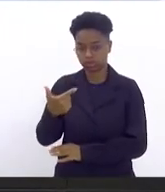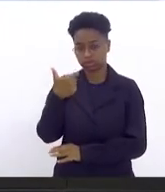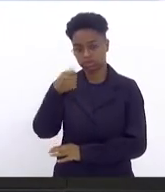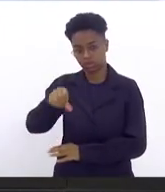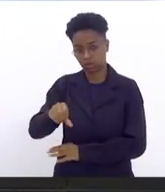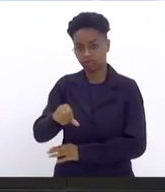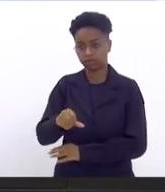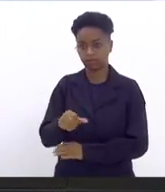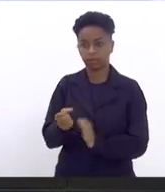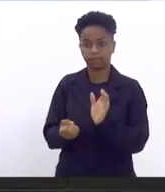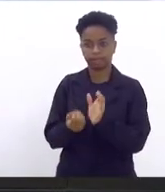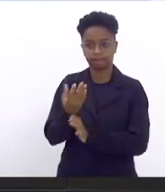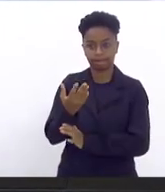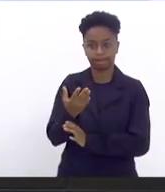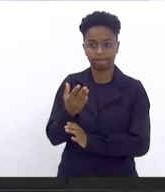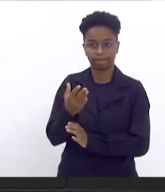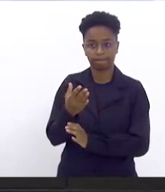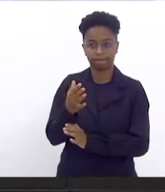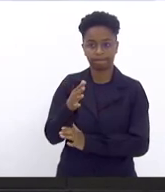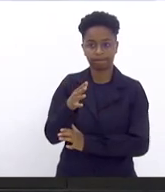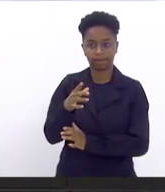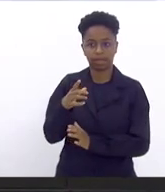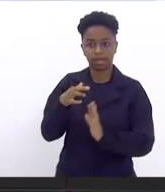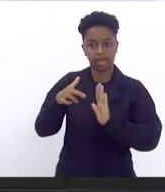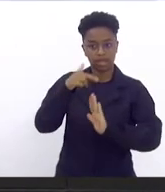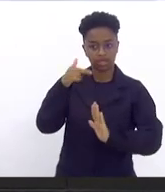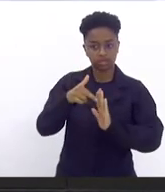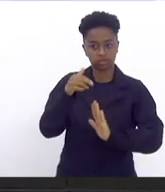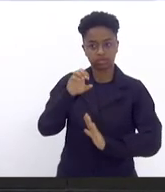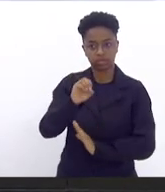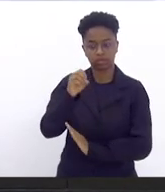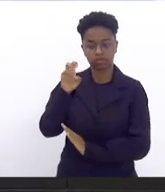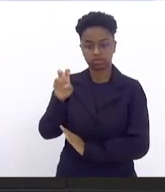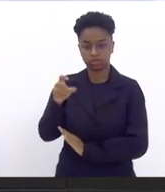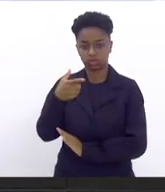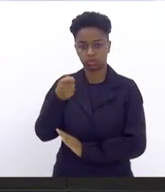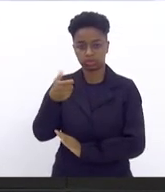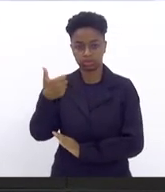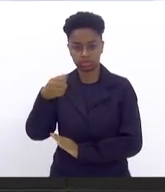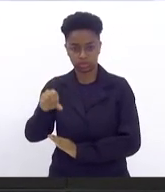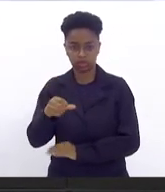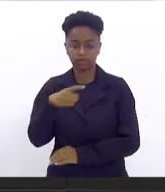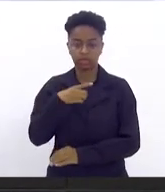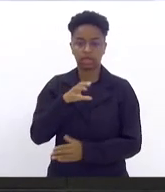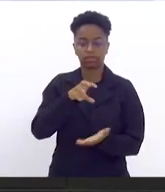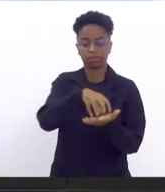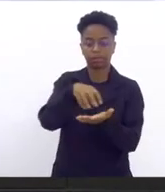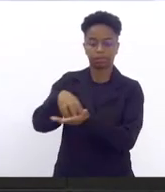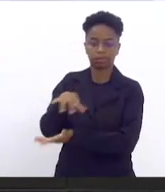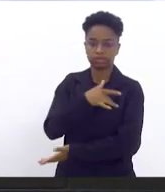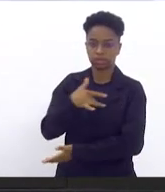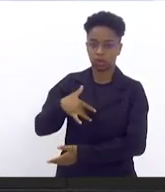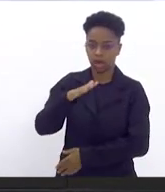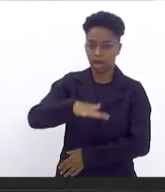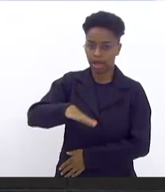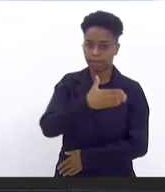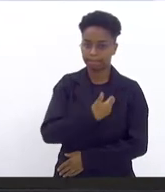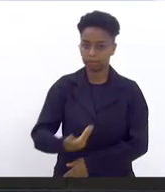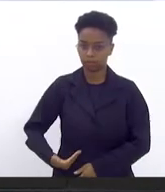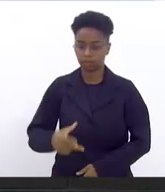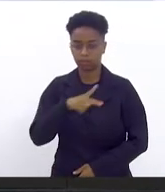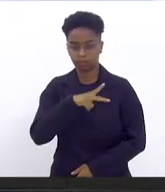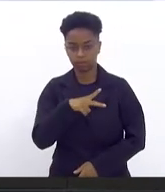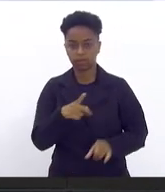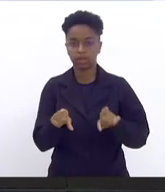Comissão Parlamentar de Inquérito, instituída pela Resolução 05-19, em que ficam as unidades de saúde da rede pública e privada